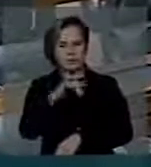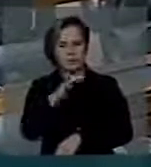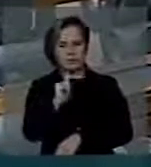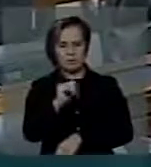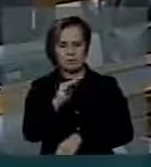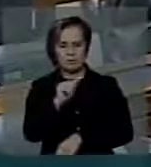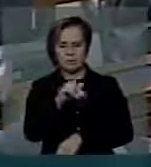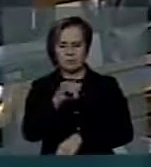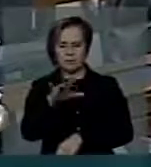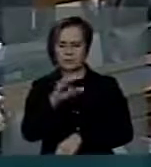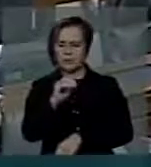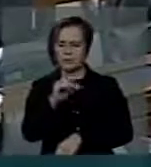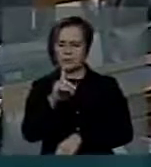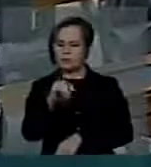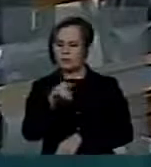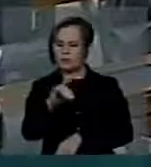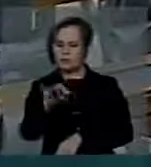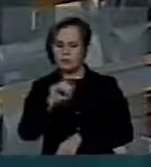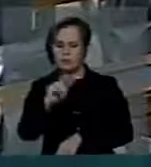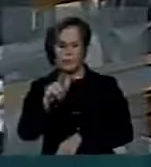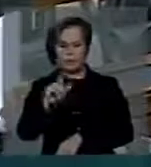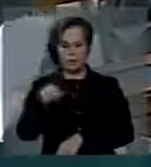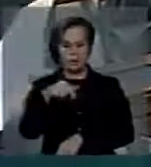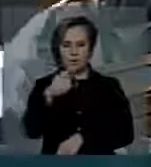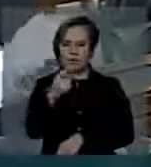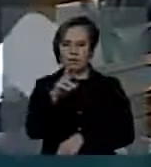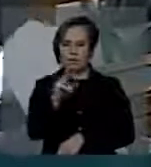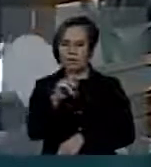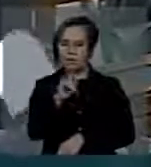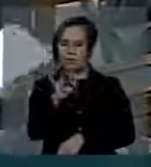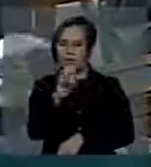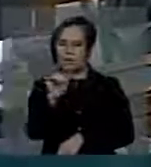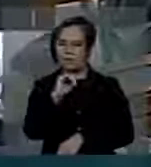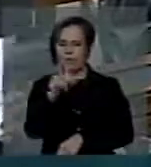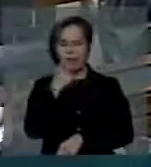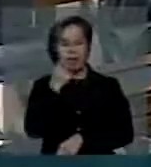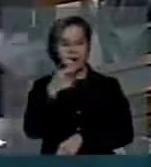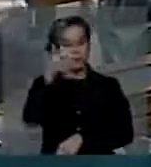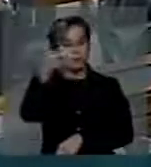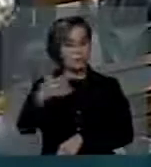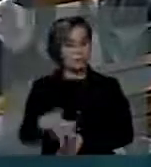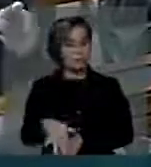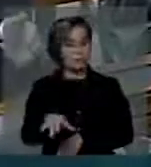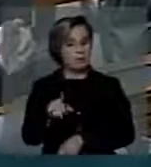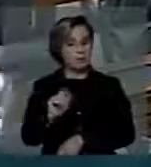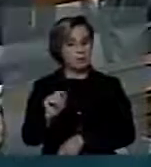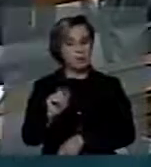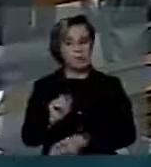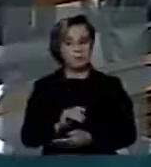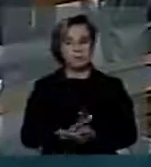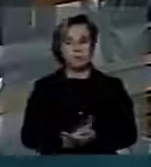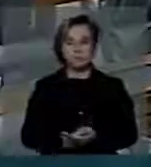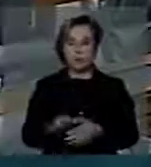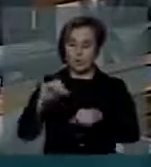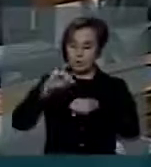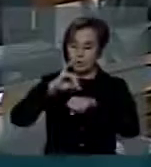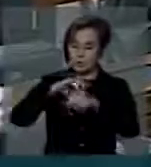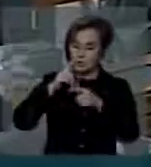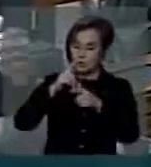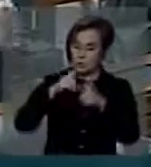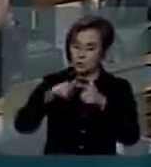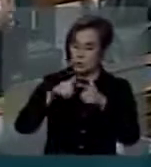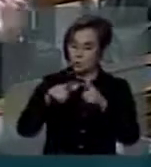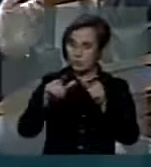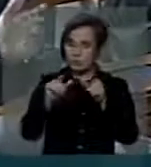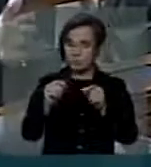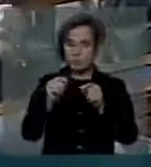Oliveira, Daniel Guimarães e Rafael Siqueira, ele coloca o centro da questão, que é